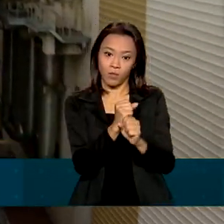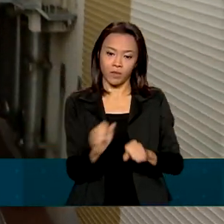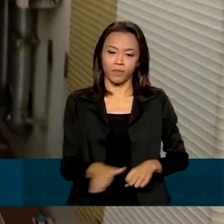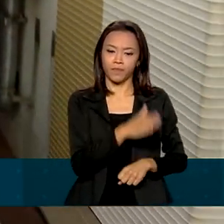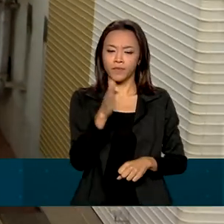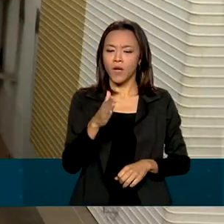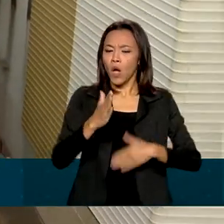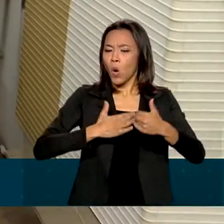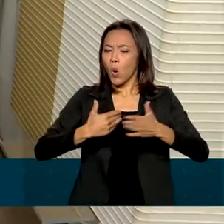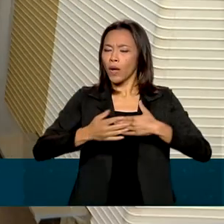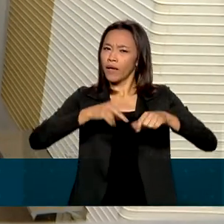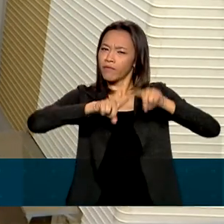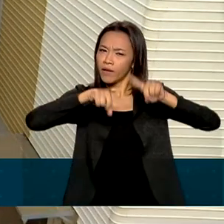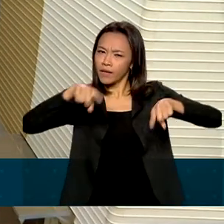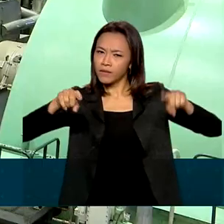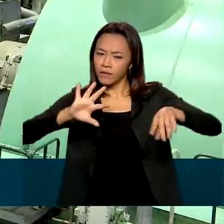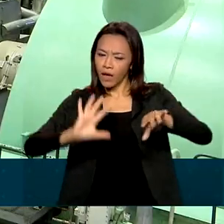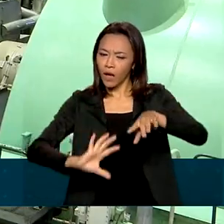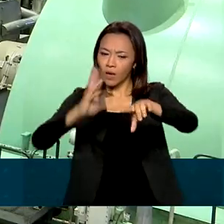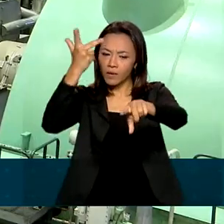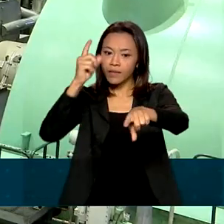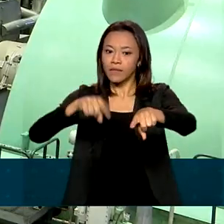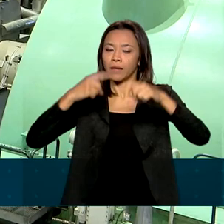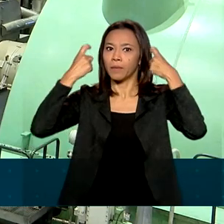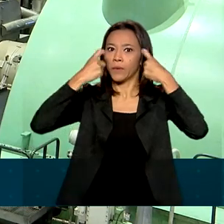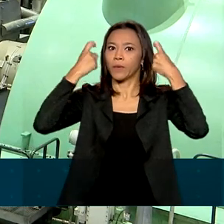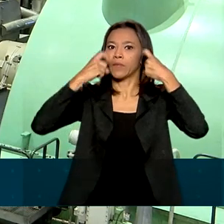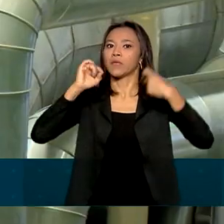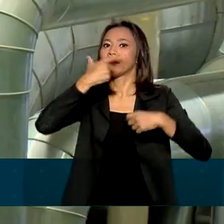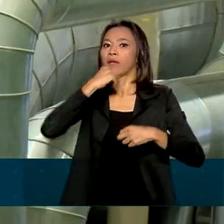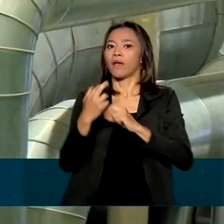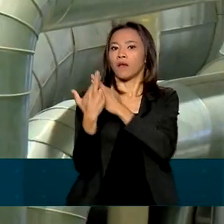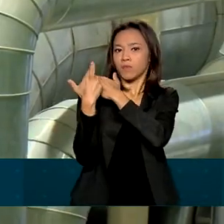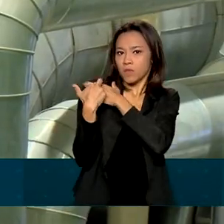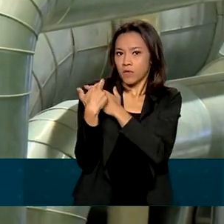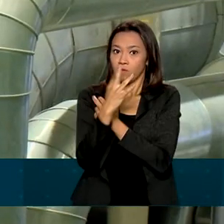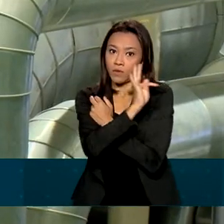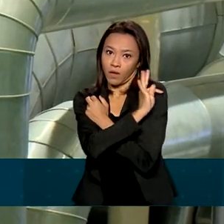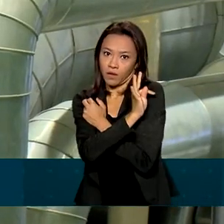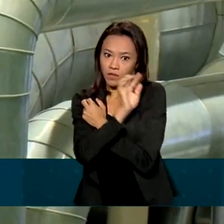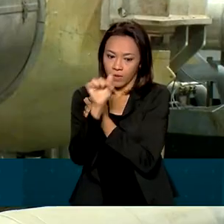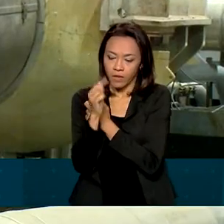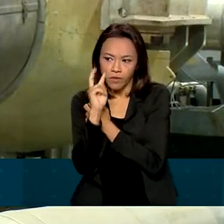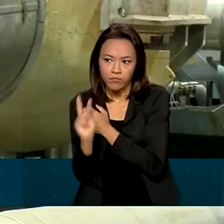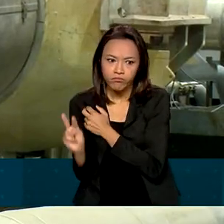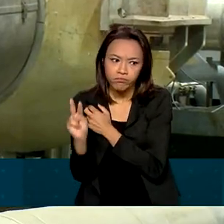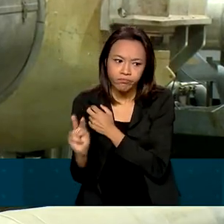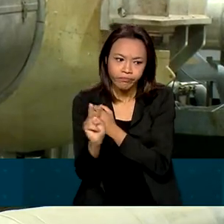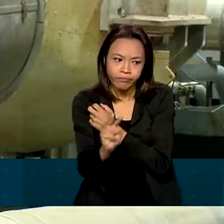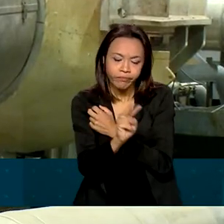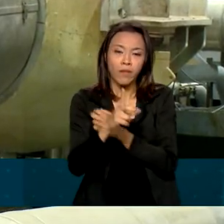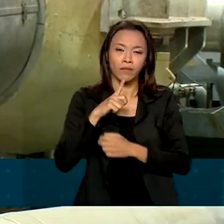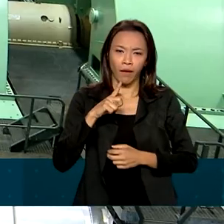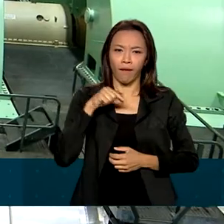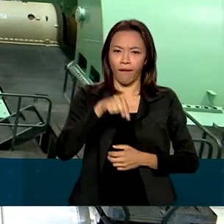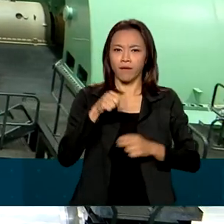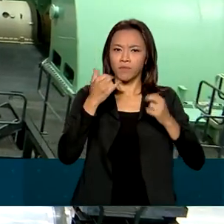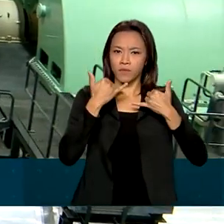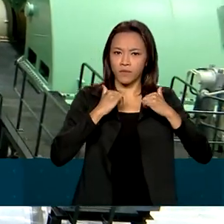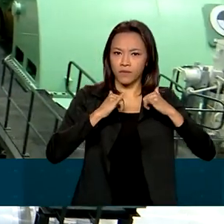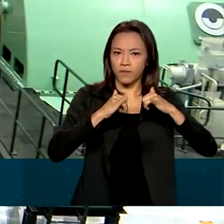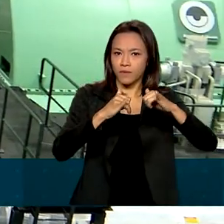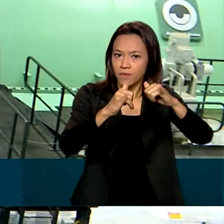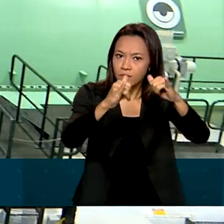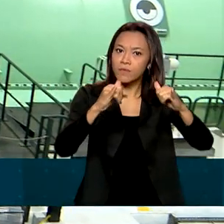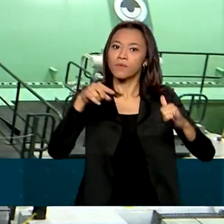qualquer variação aqui é motivo de preocupação para o operador nacional do sistema, pois a gente tem não só essa energia gerada